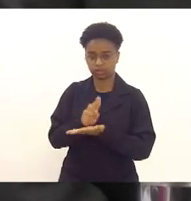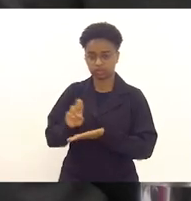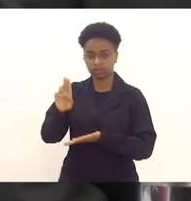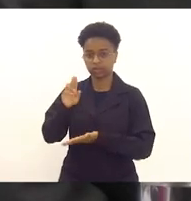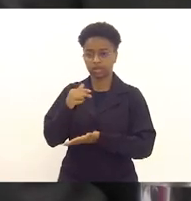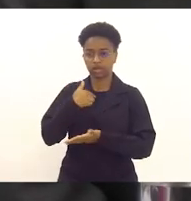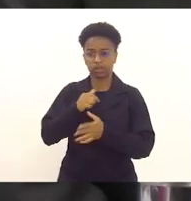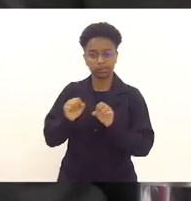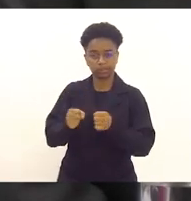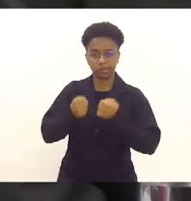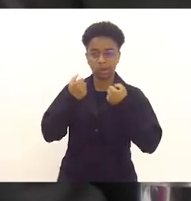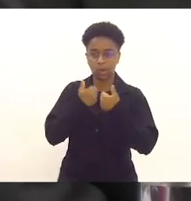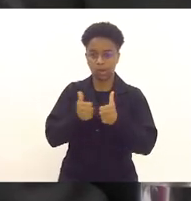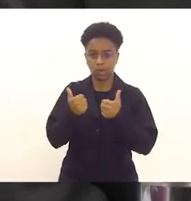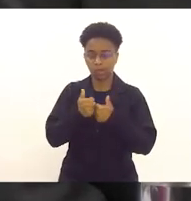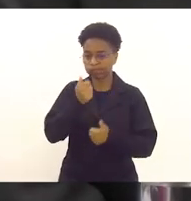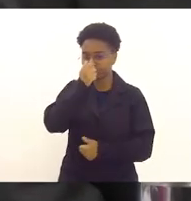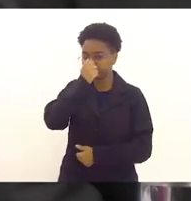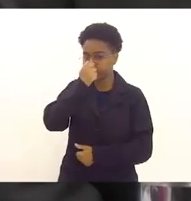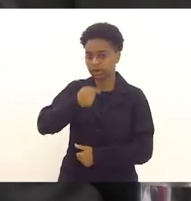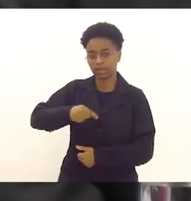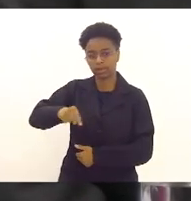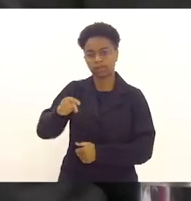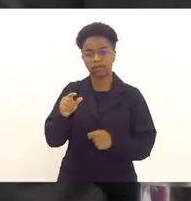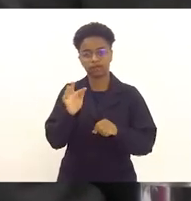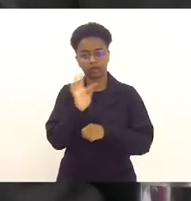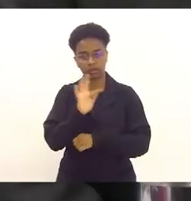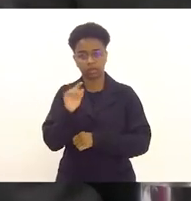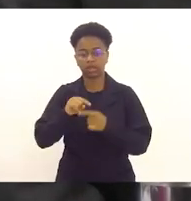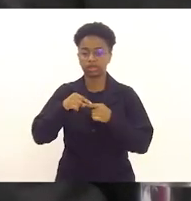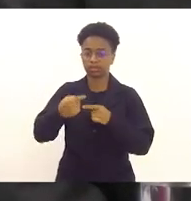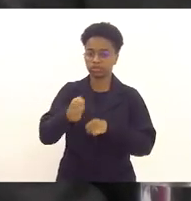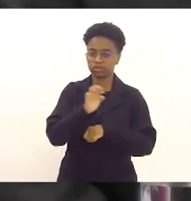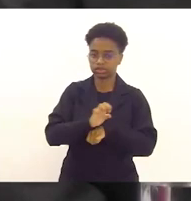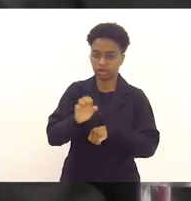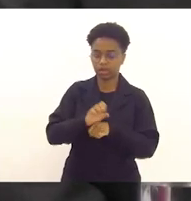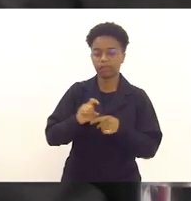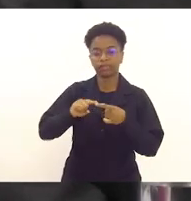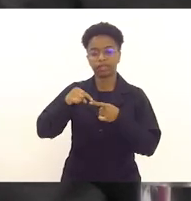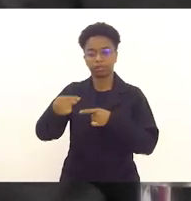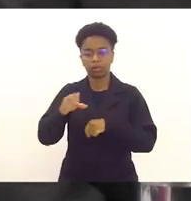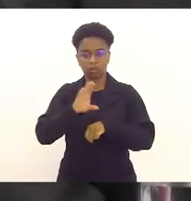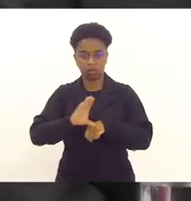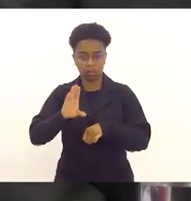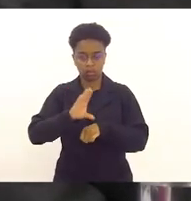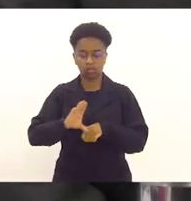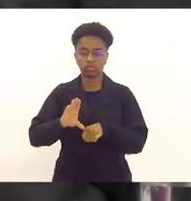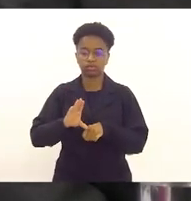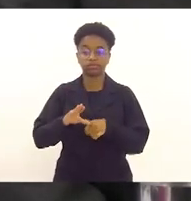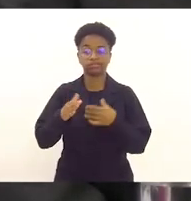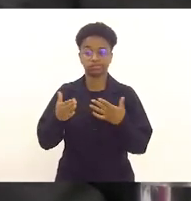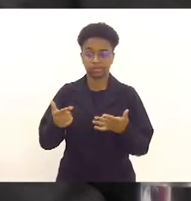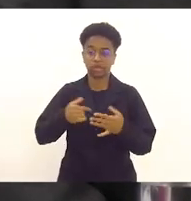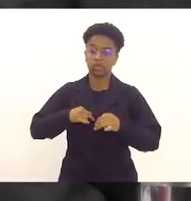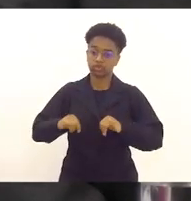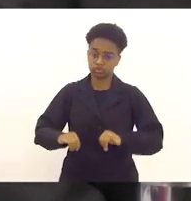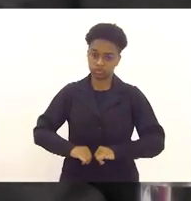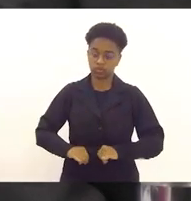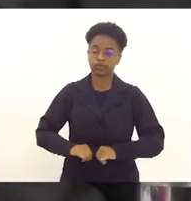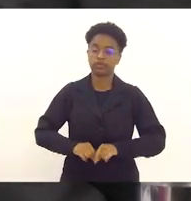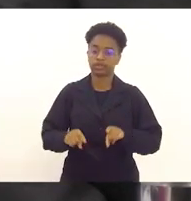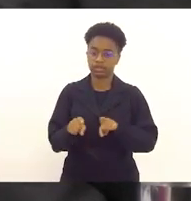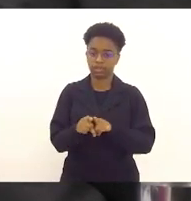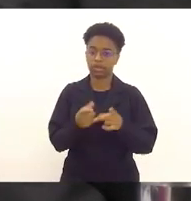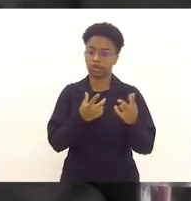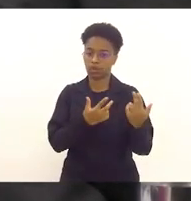pegava o ônibus lotado para ir para faculdade depois para o estágio depois para ir para cursinho quanto que eu sofri com a